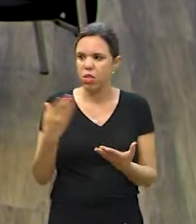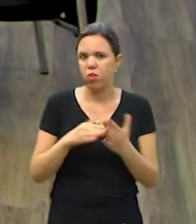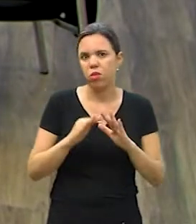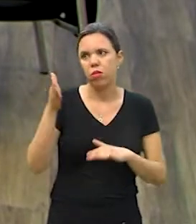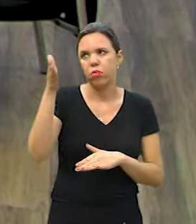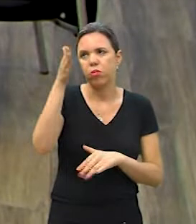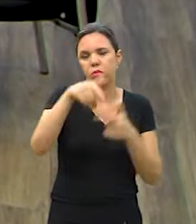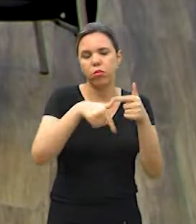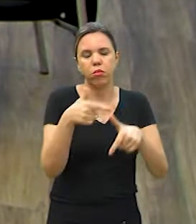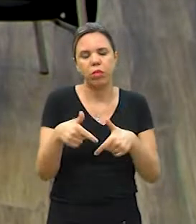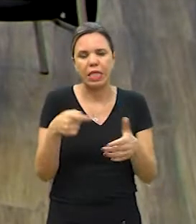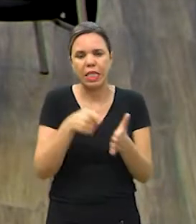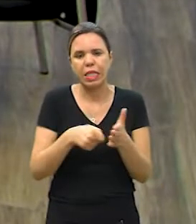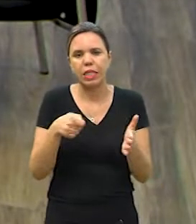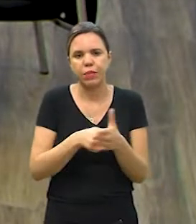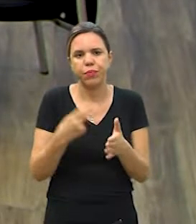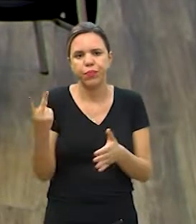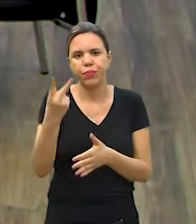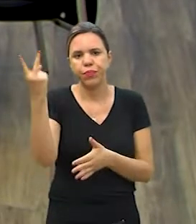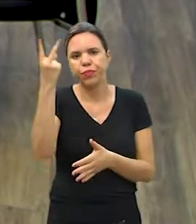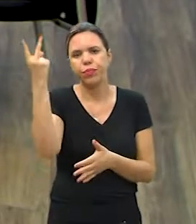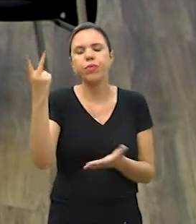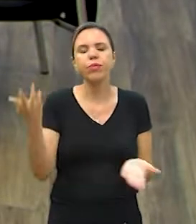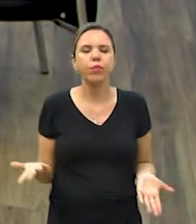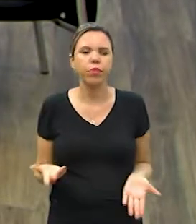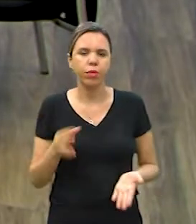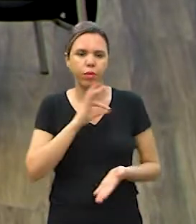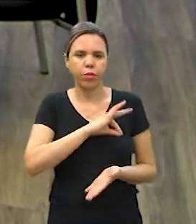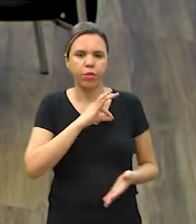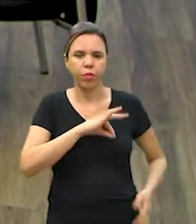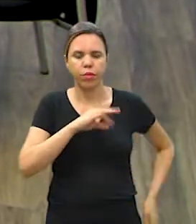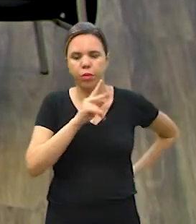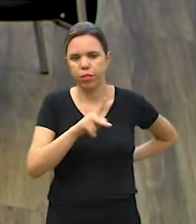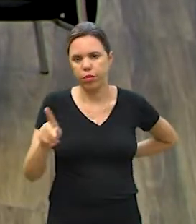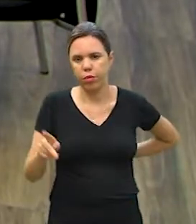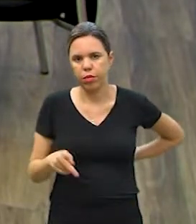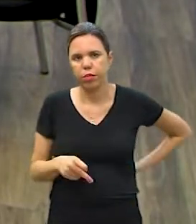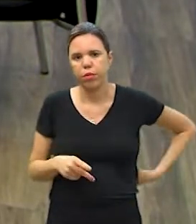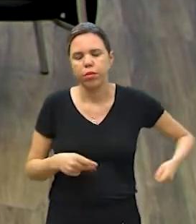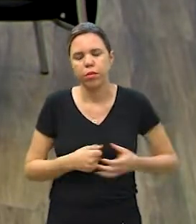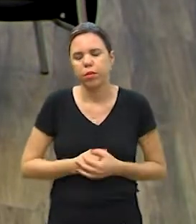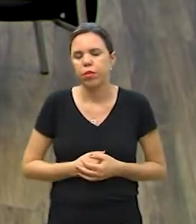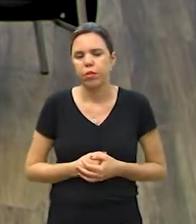3 escolas. Há essa luta por valorização de salário dos professores?